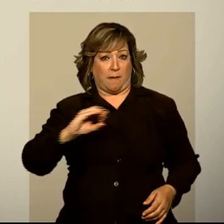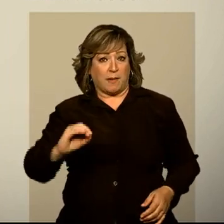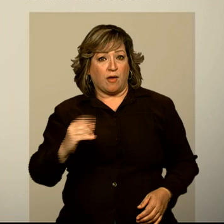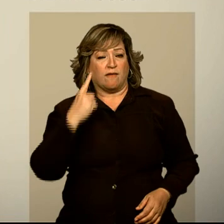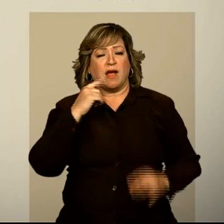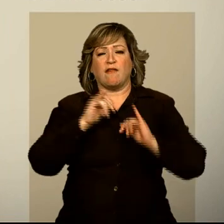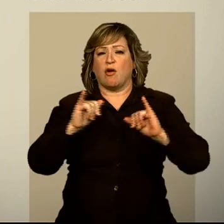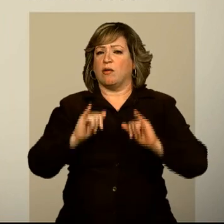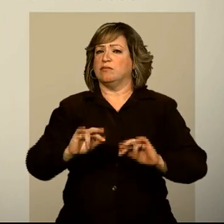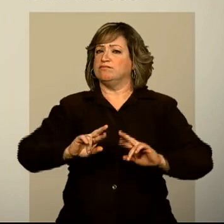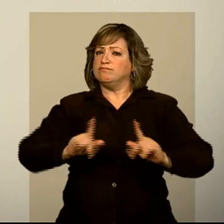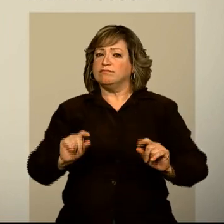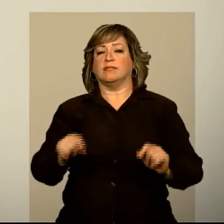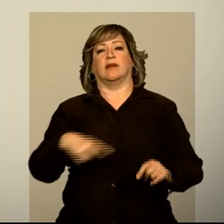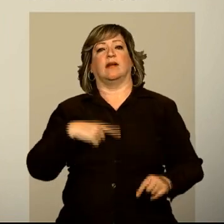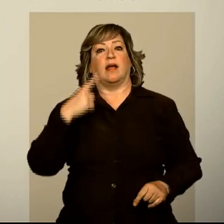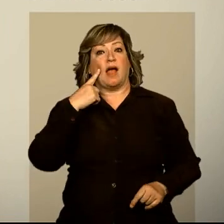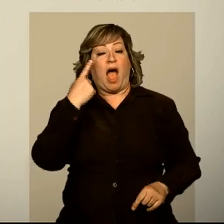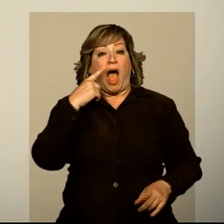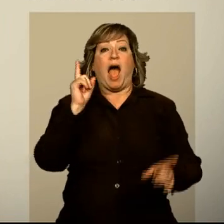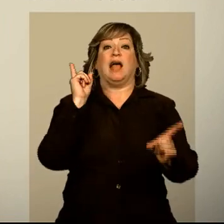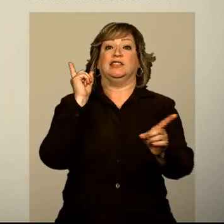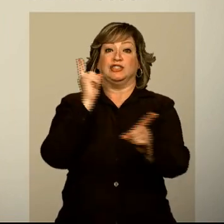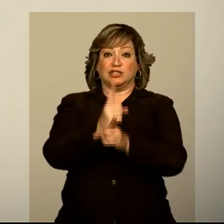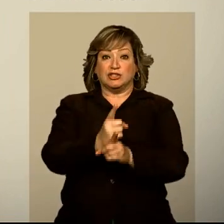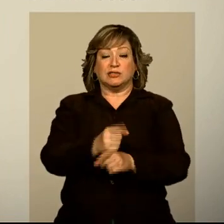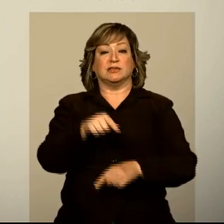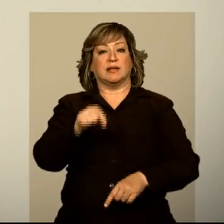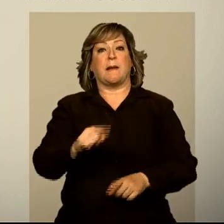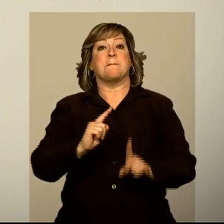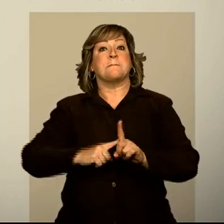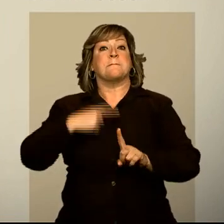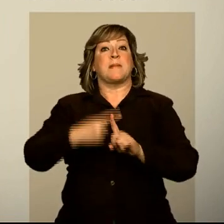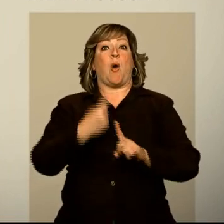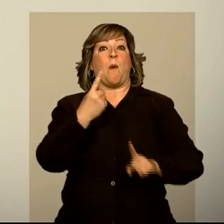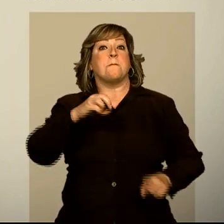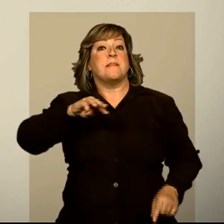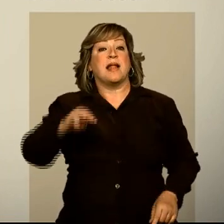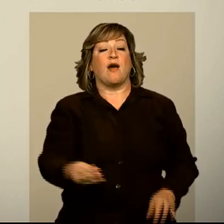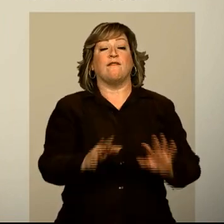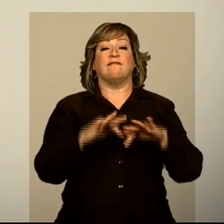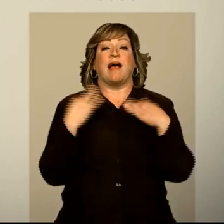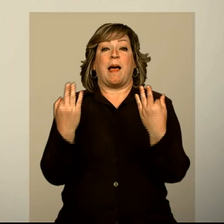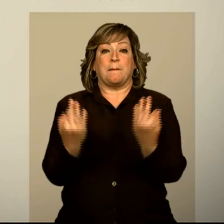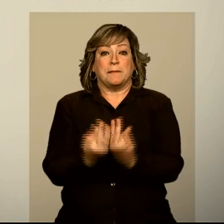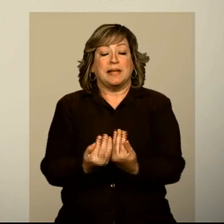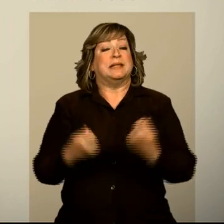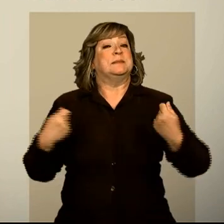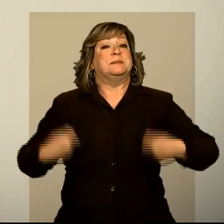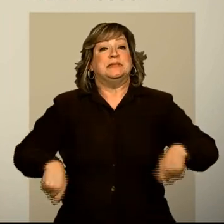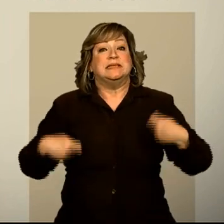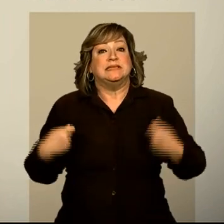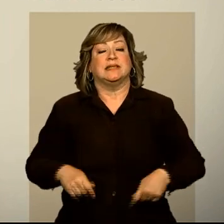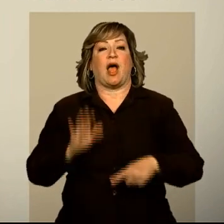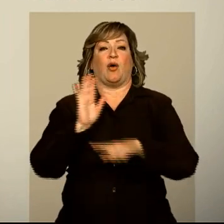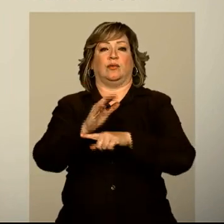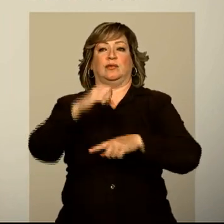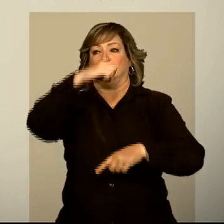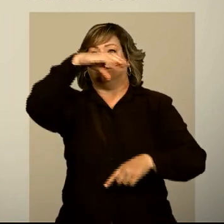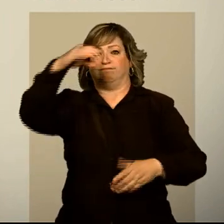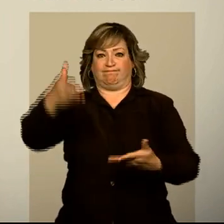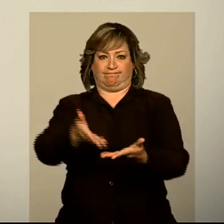2001 de cá vão Então descobrimos Luciano mais um milhão de famílias que precisavam ser